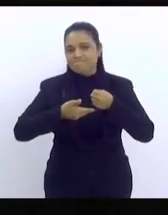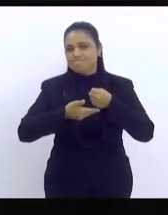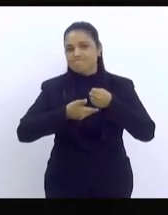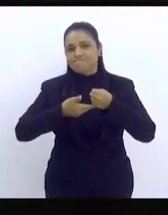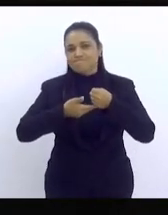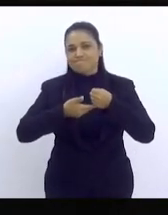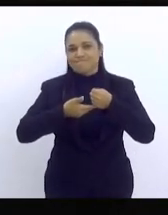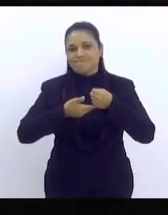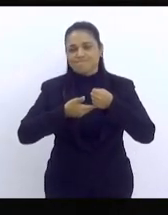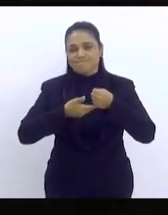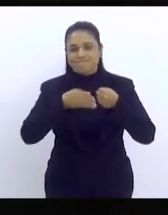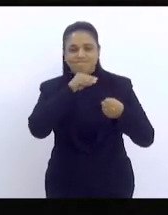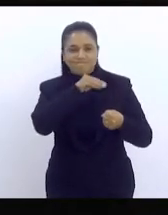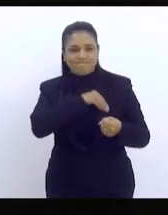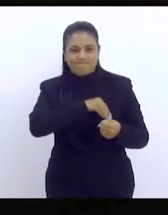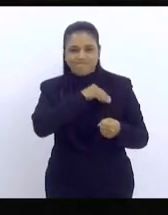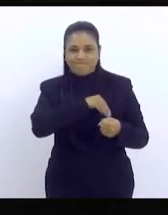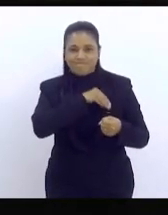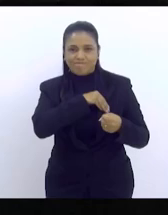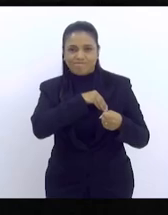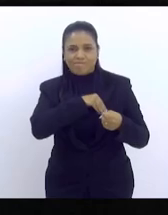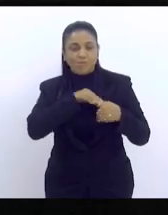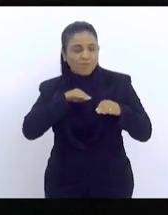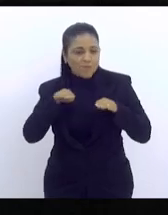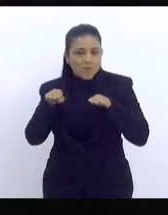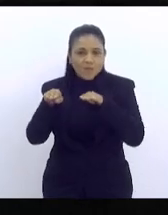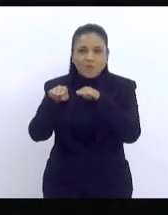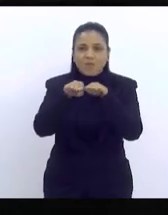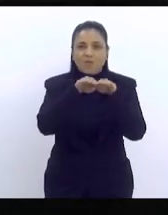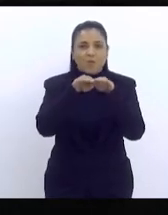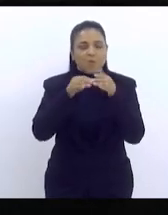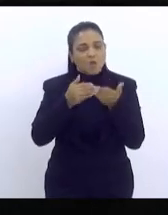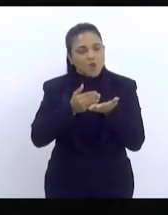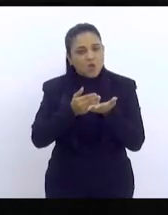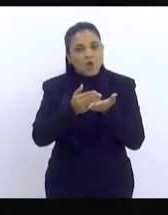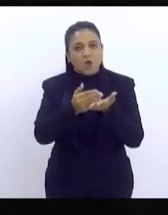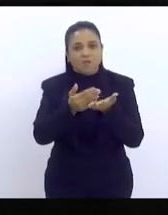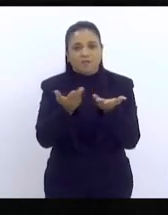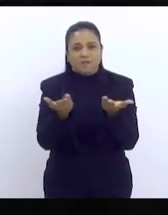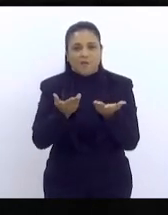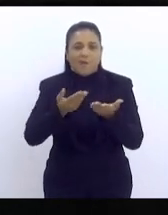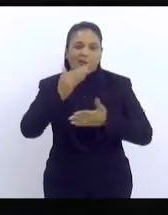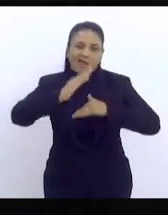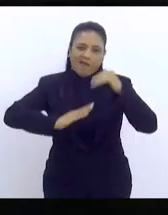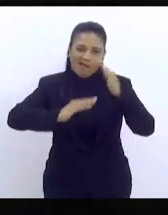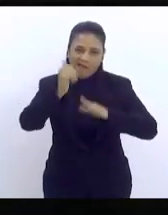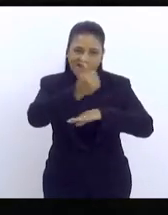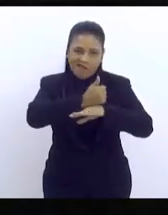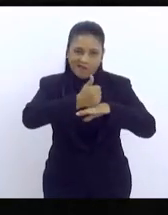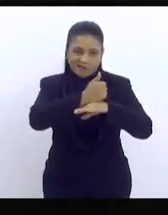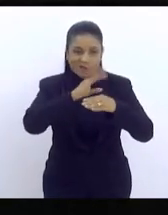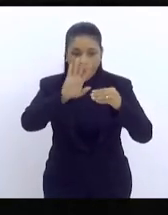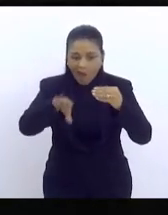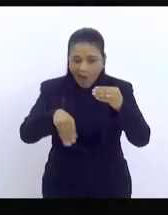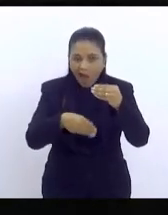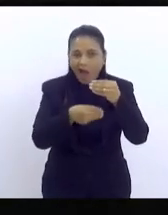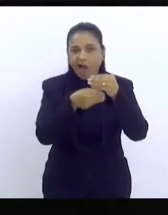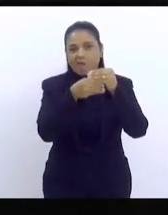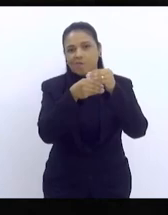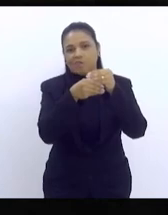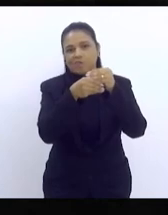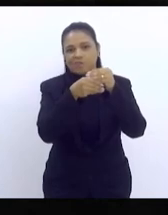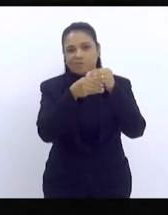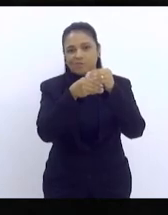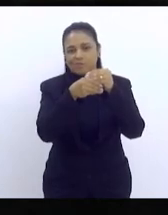o piso seja para aqueles que estão em início de carreira apenas cria-se um abono para